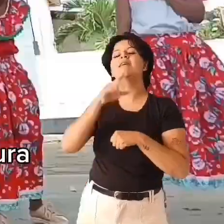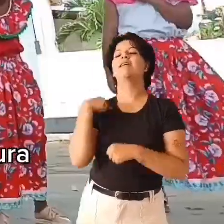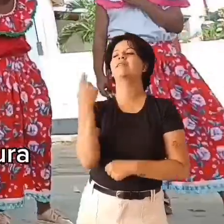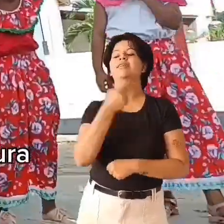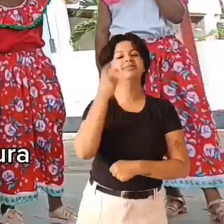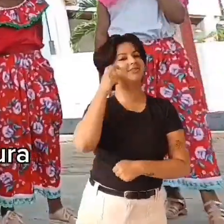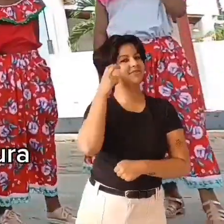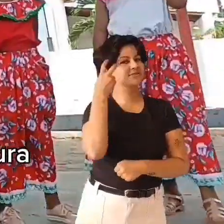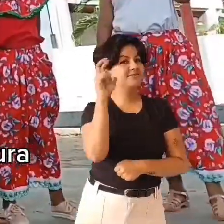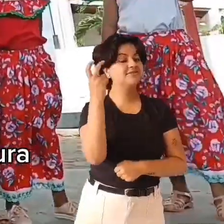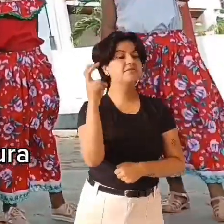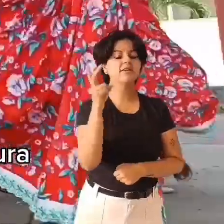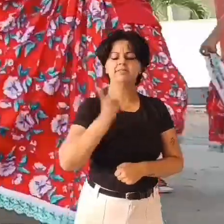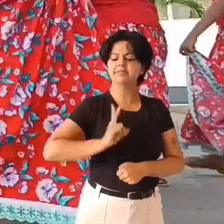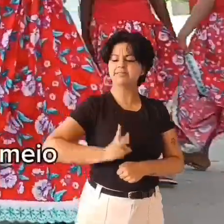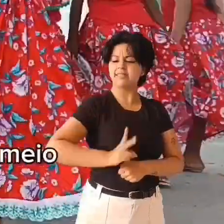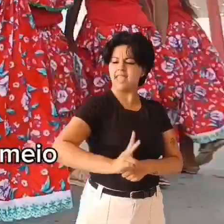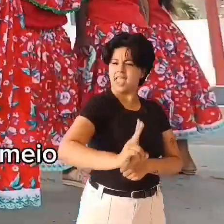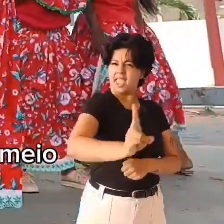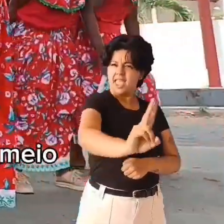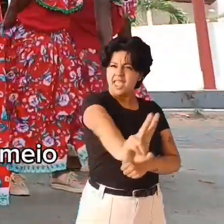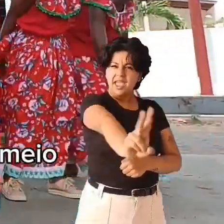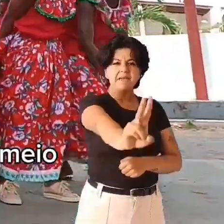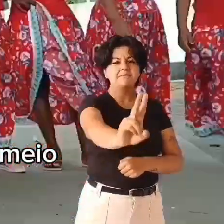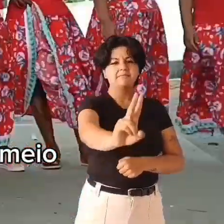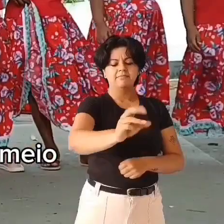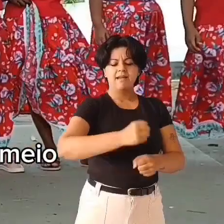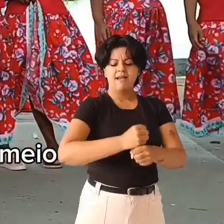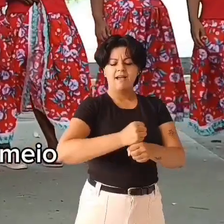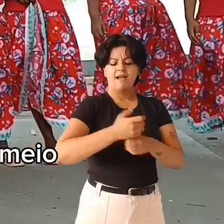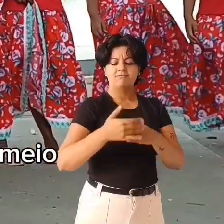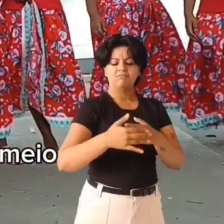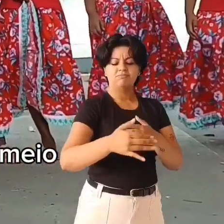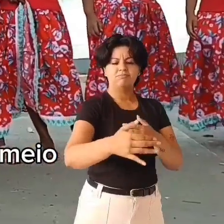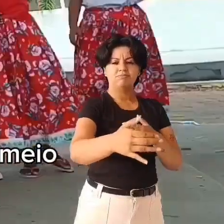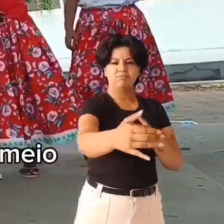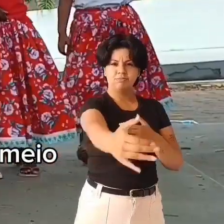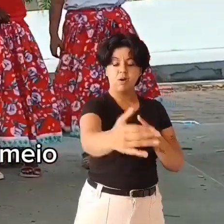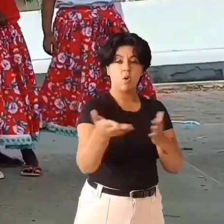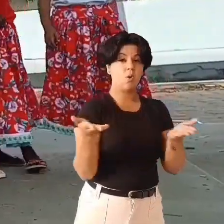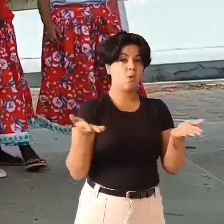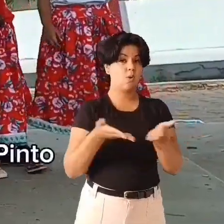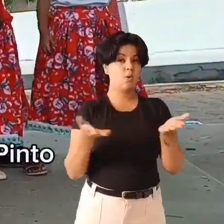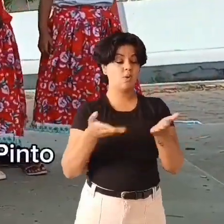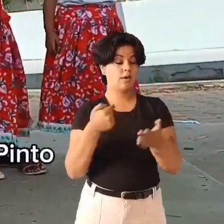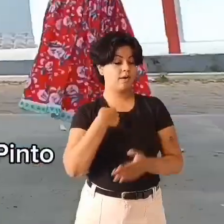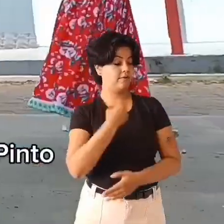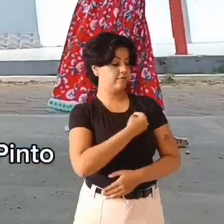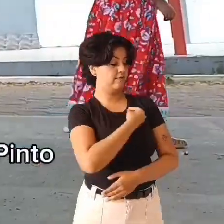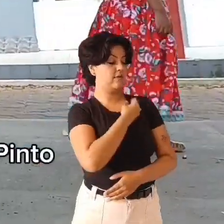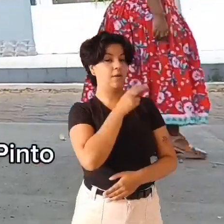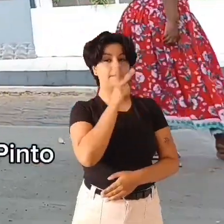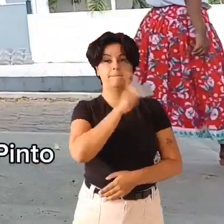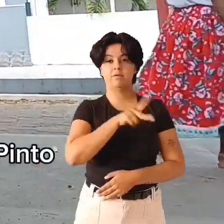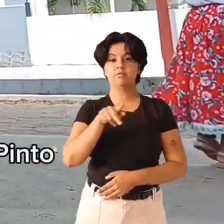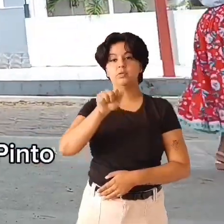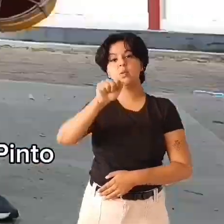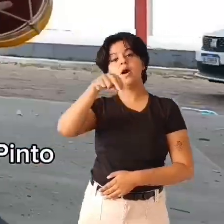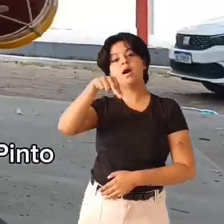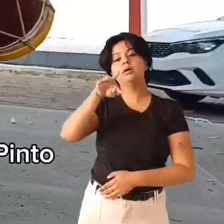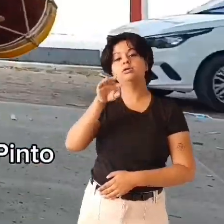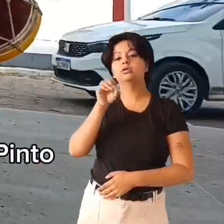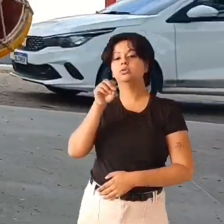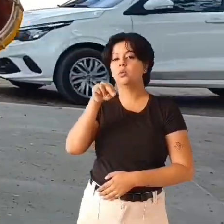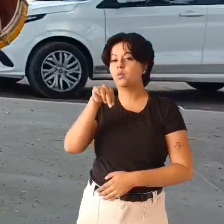ainda mais a nossa cultura, para que ela sempre permaneça em nosso meio. Hoje estou aqui com o professor